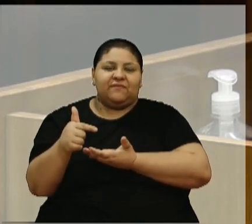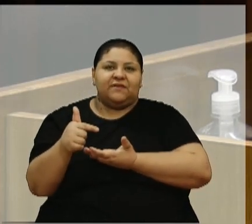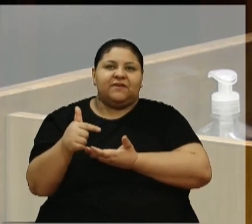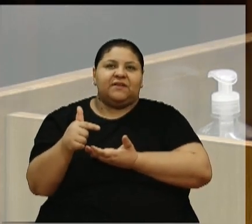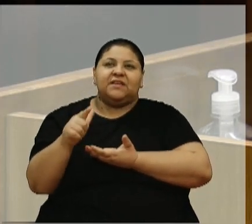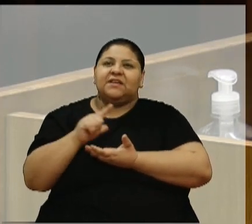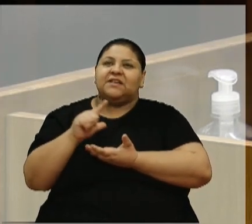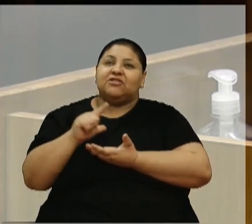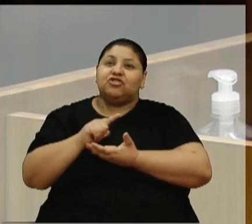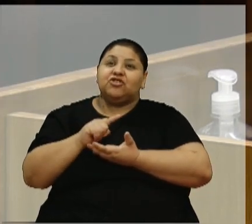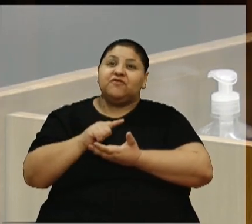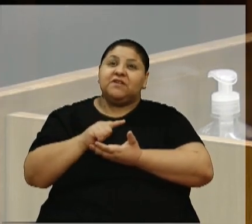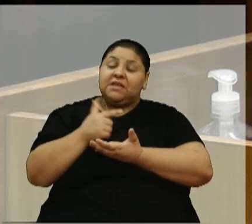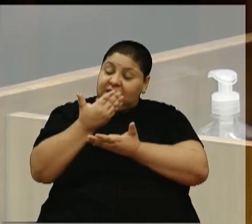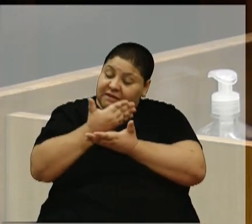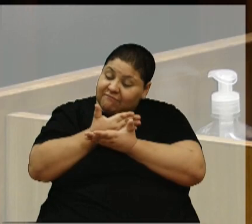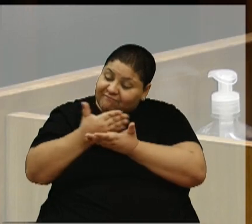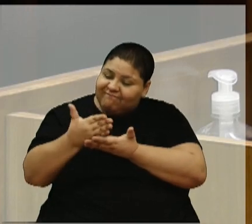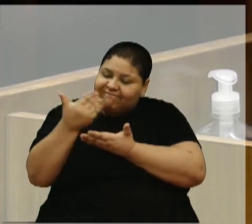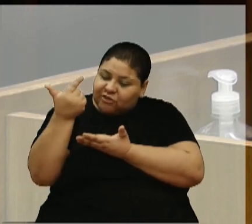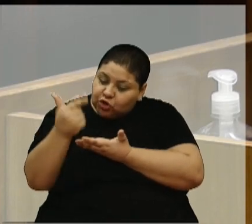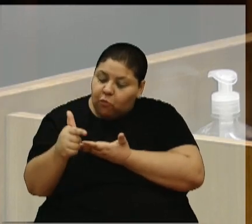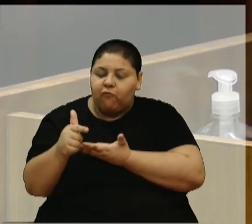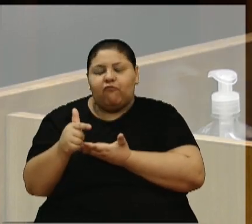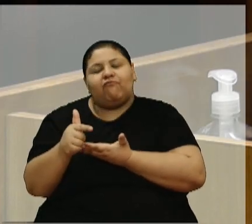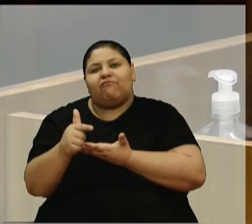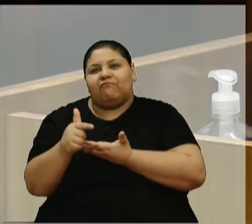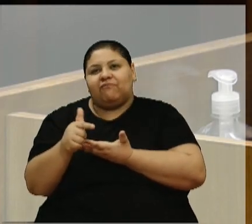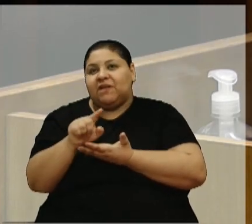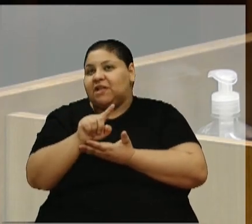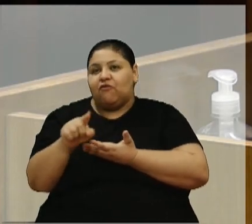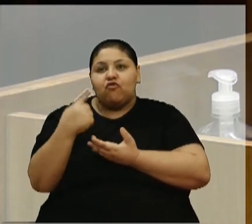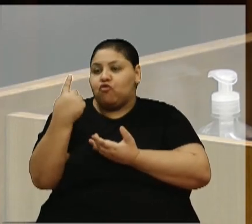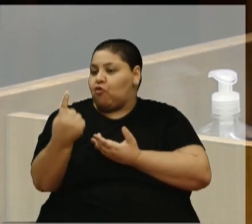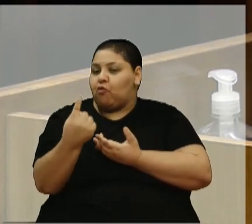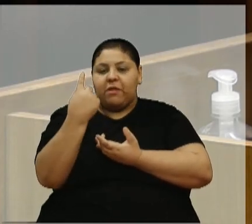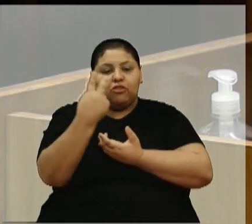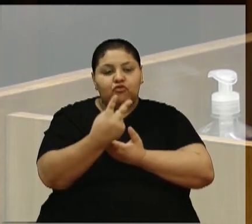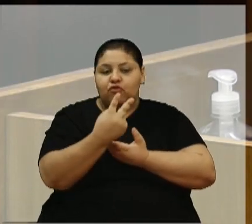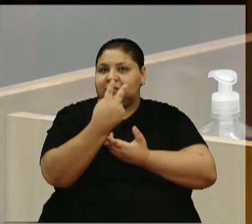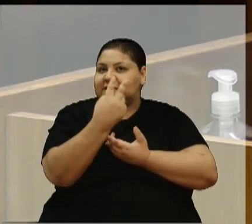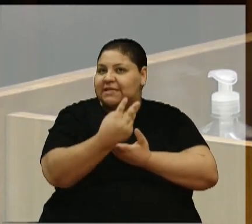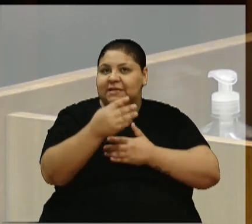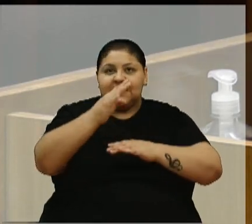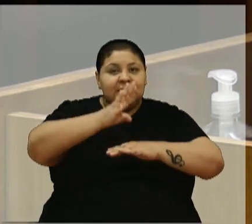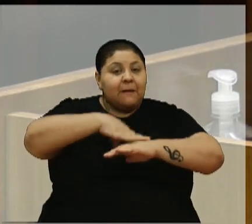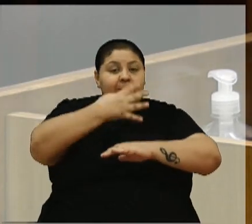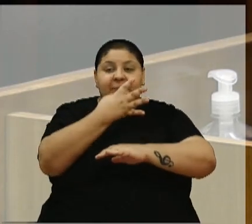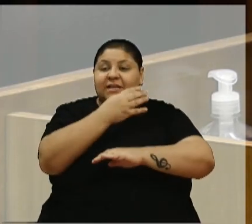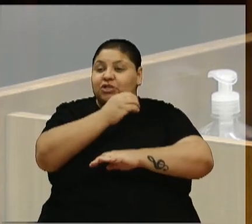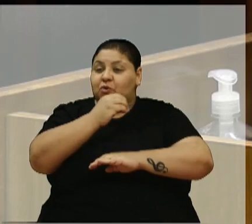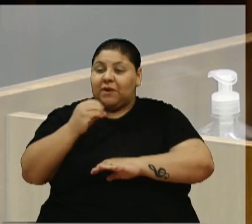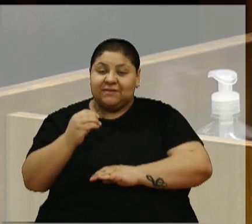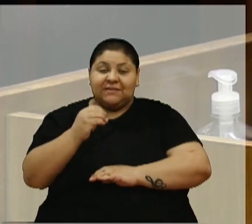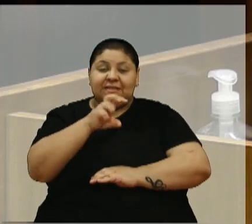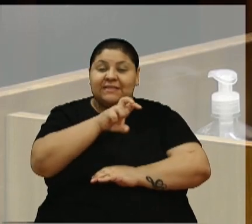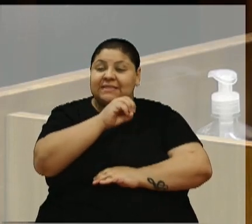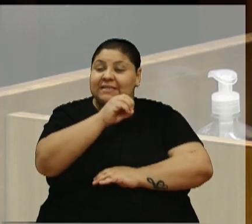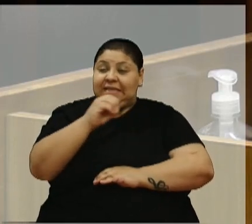Eu tive que recomeçar. E não foram uma, duas, foram mais de 400, 500